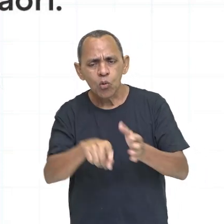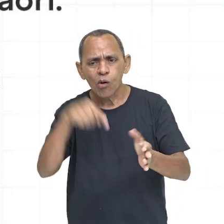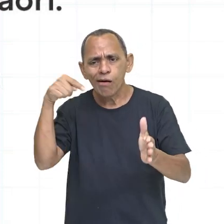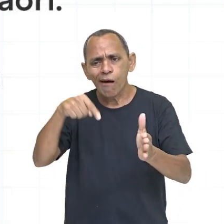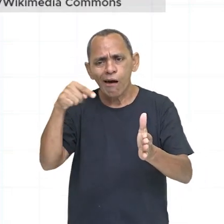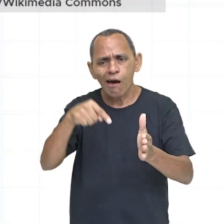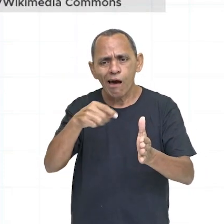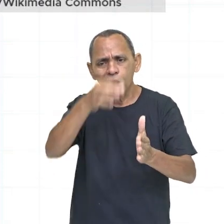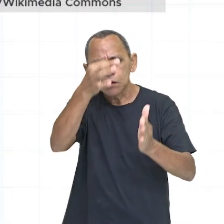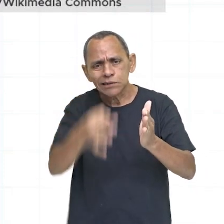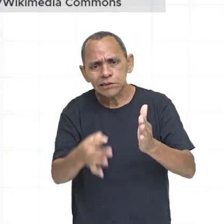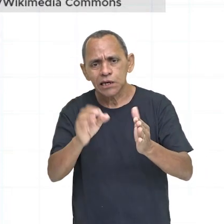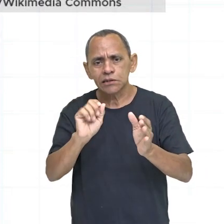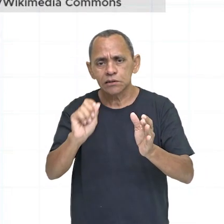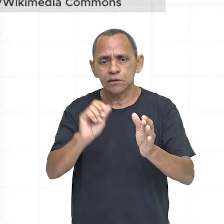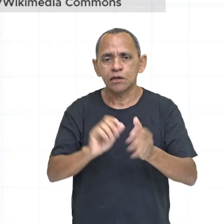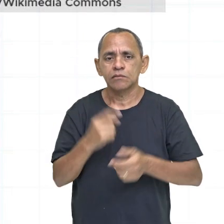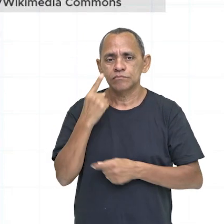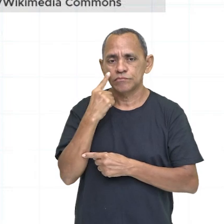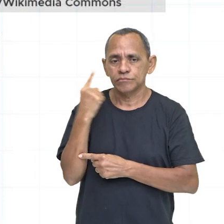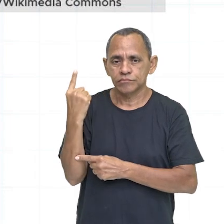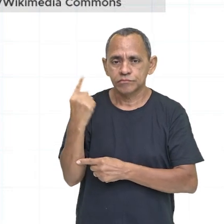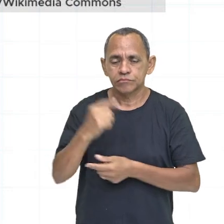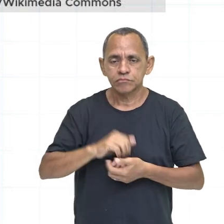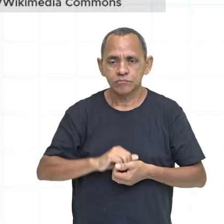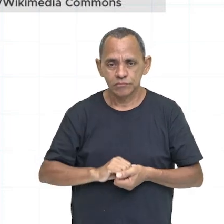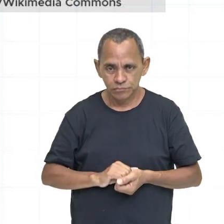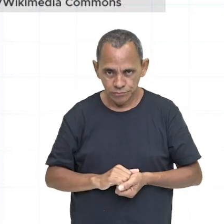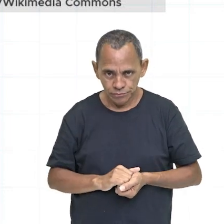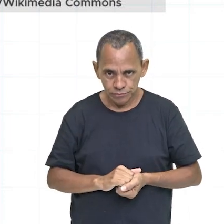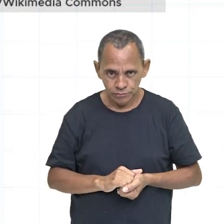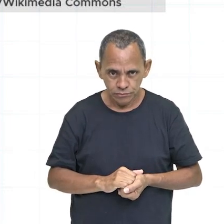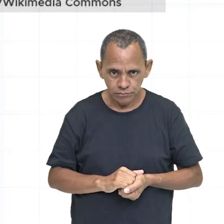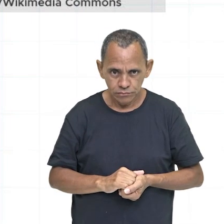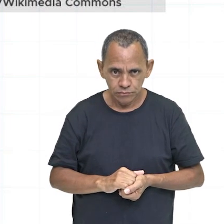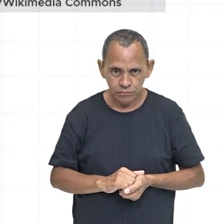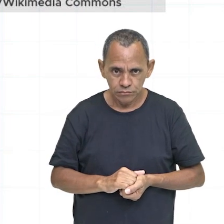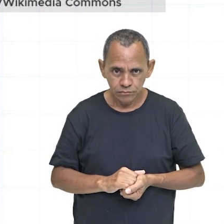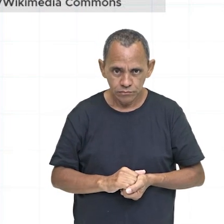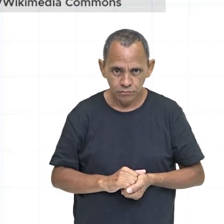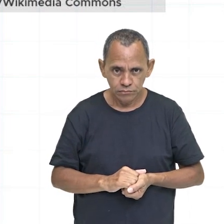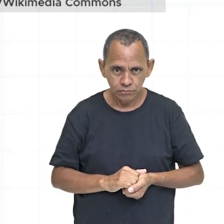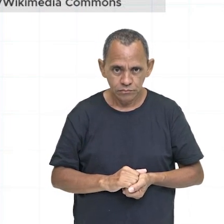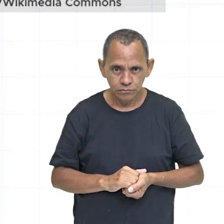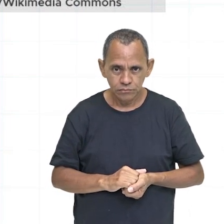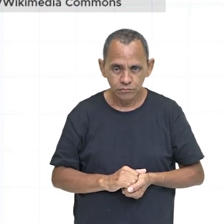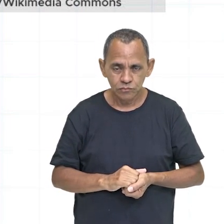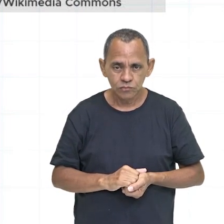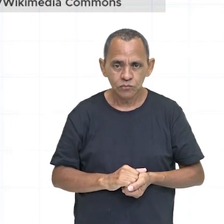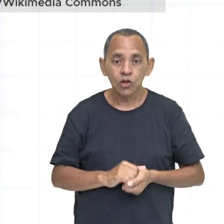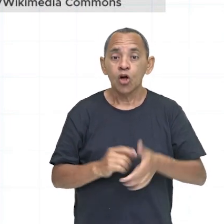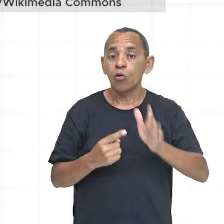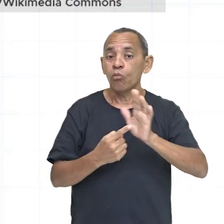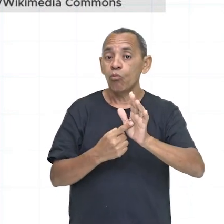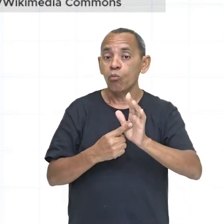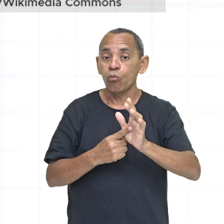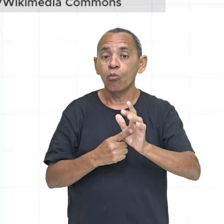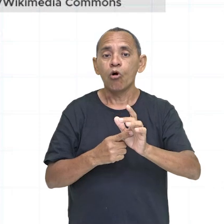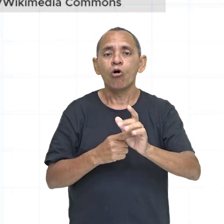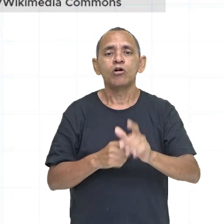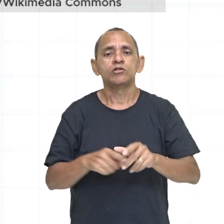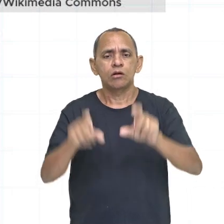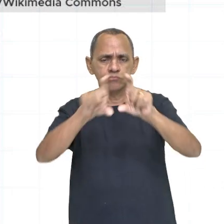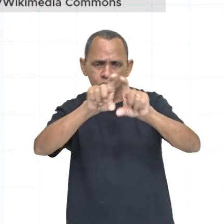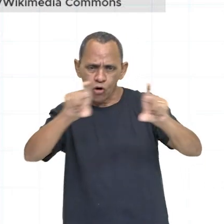correta? Olha só, vou mostrar aqui para vocês uma partezinha no texto